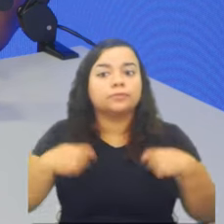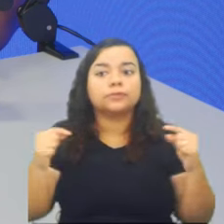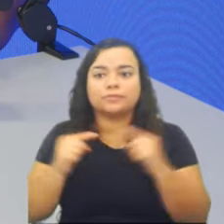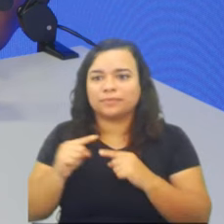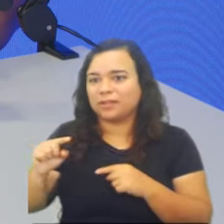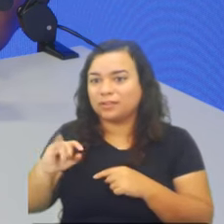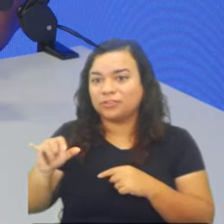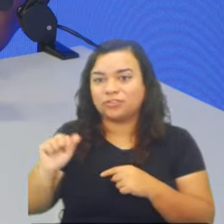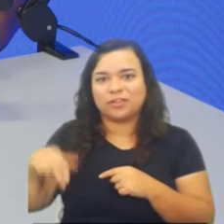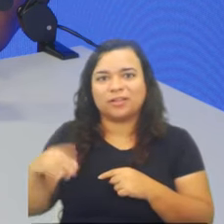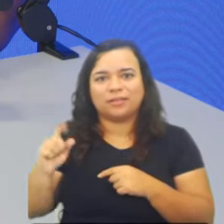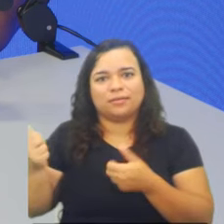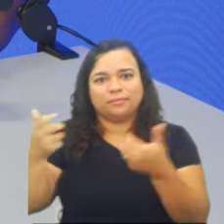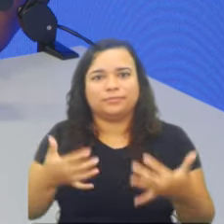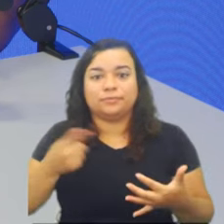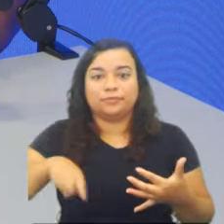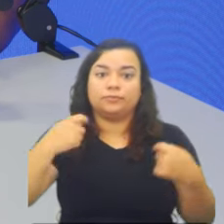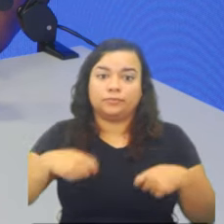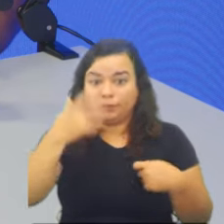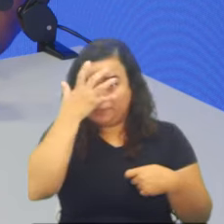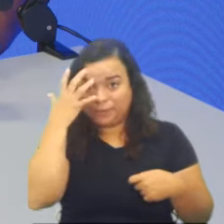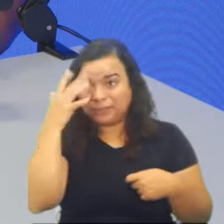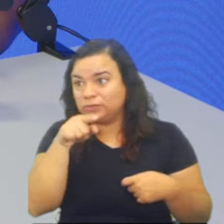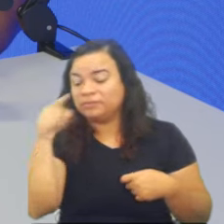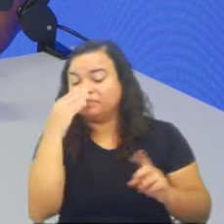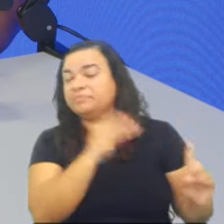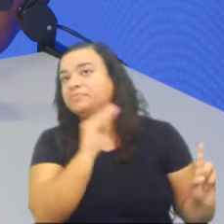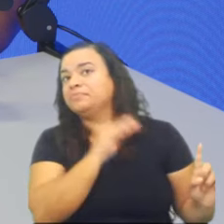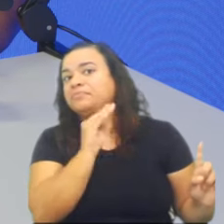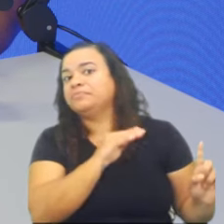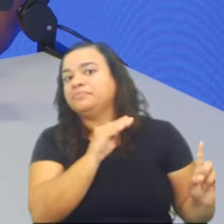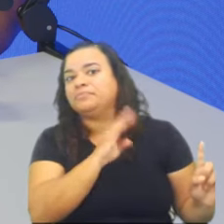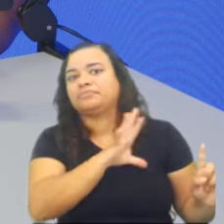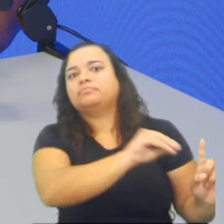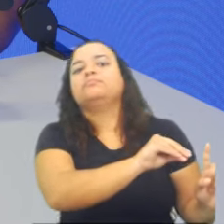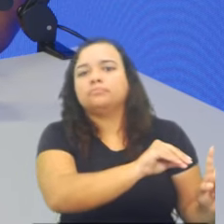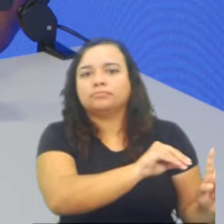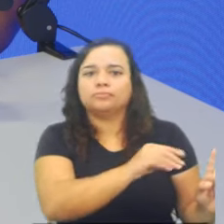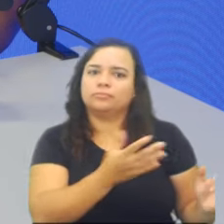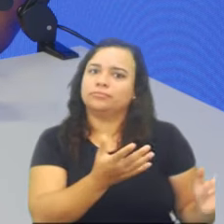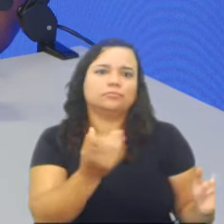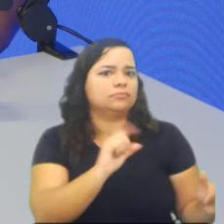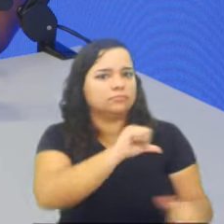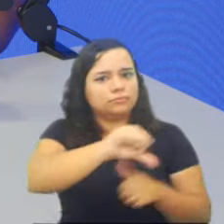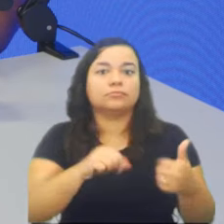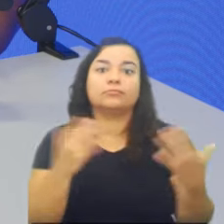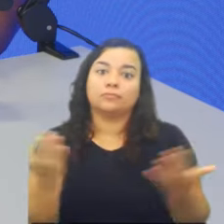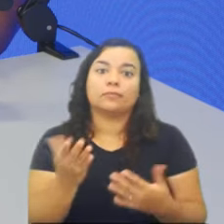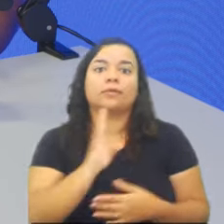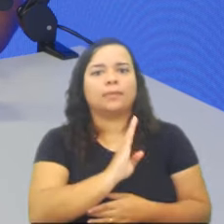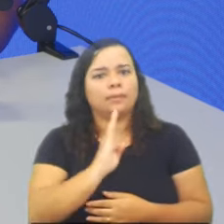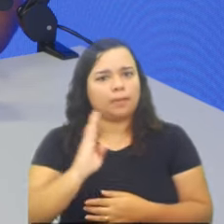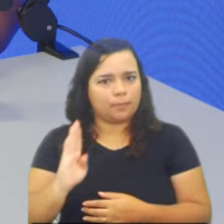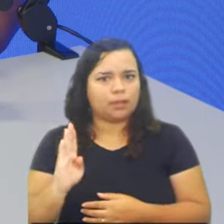ter como diz a janda aqui eh pessoa é invisibilizada e muitas vezes silenciada né então hoje a gente tá passando